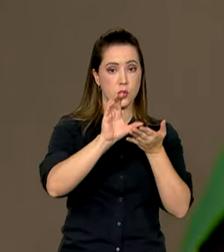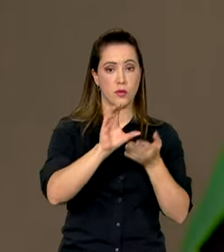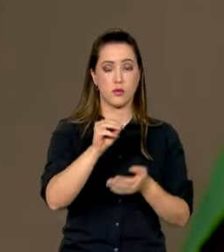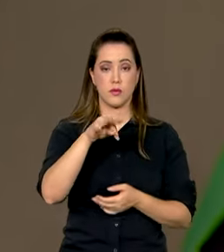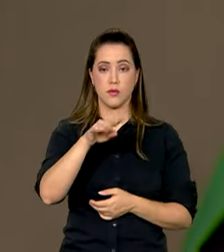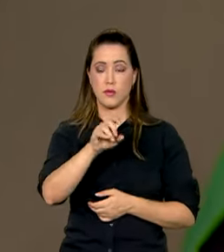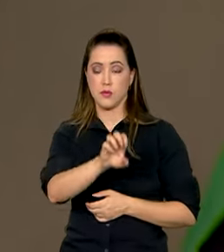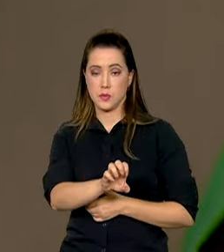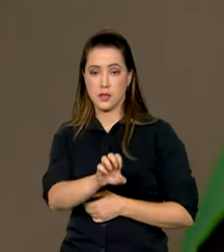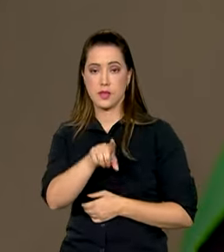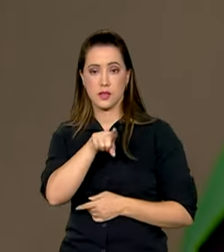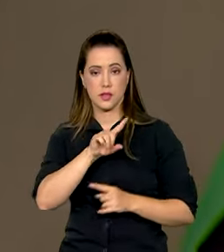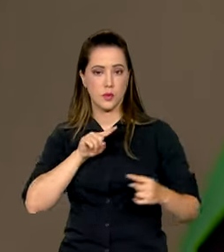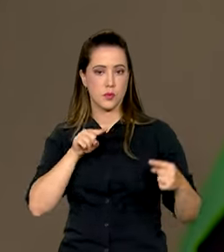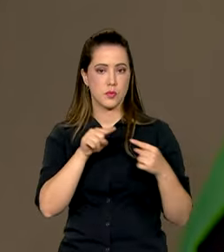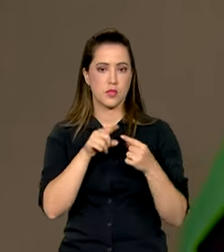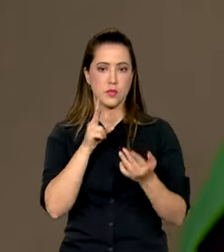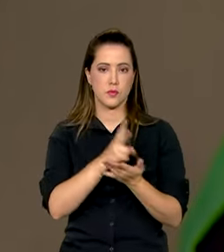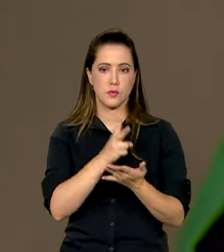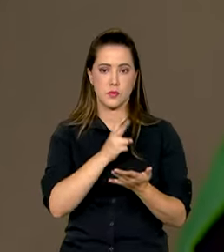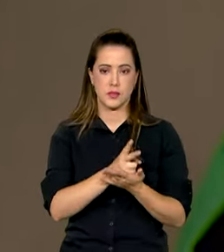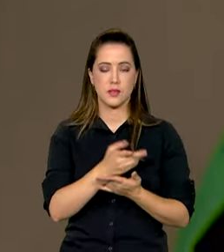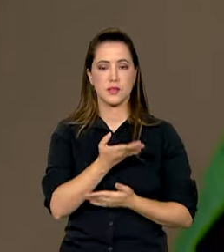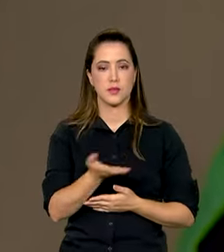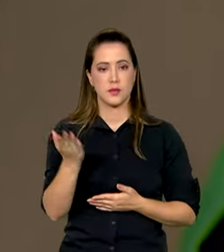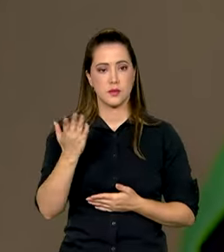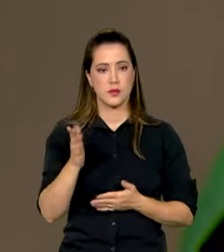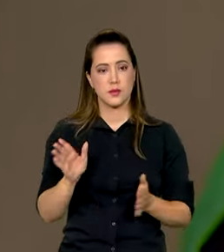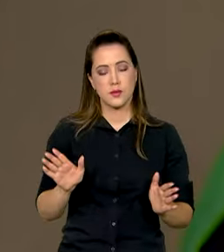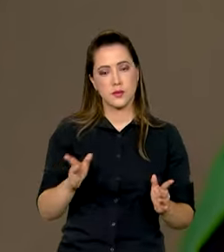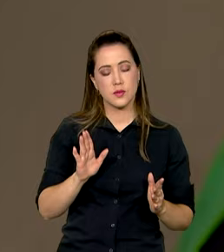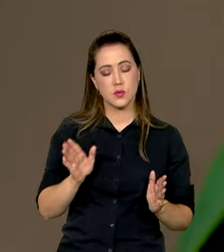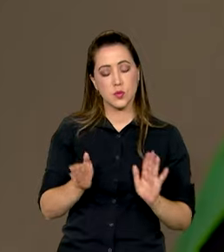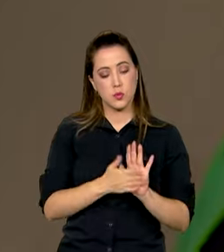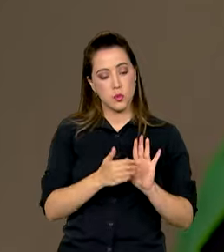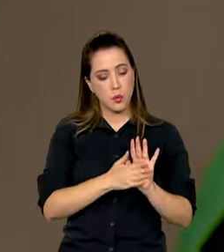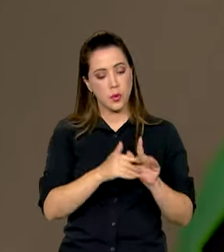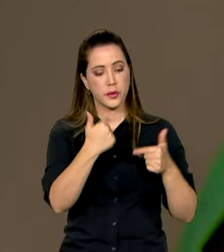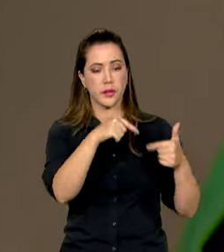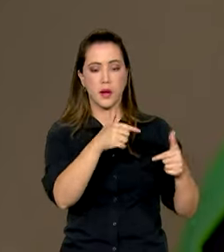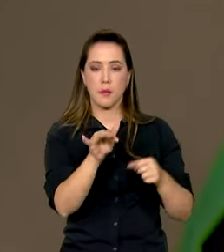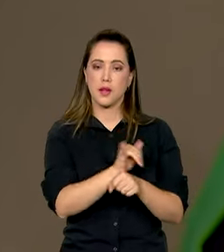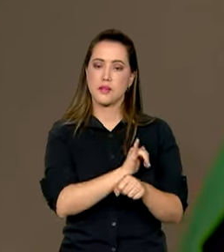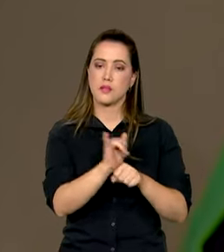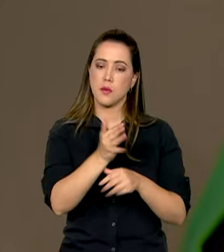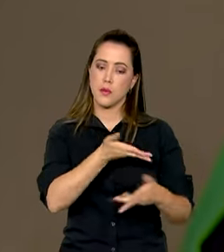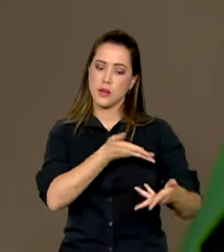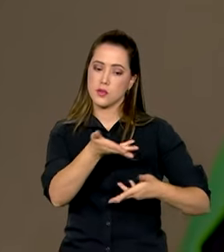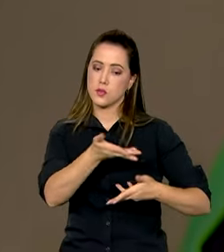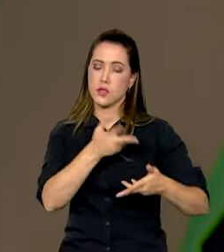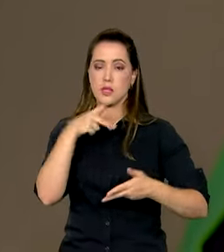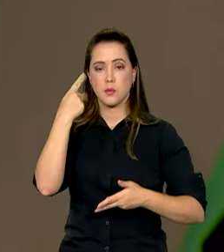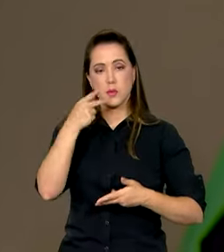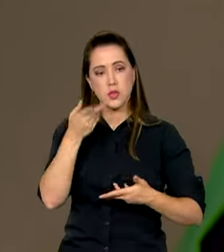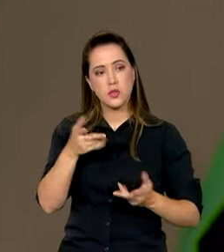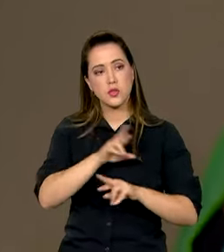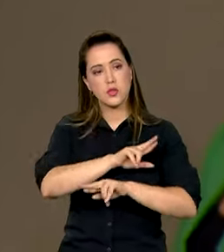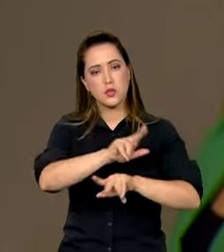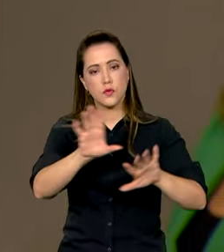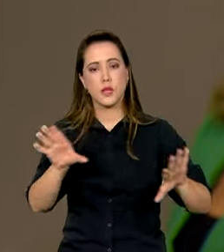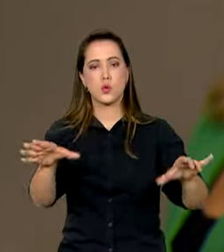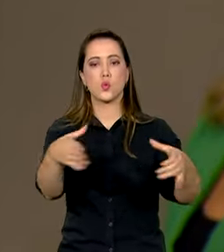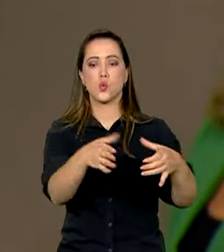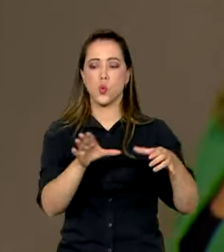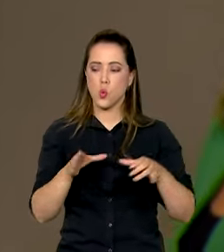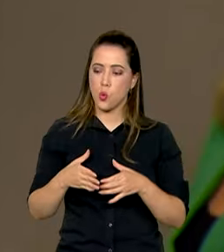que tem também a finalidade, esse mesmo comitê, de propor ações e estratégias para fazer articulação política e mobilizar diferentes